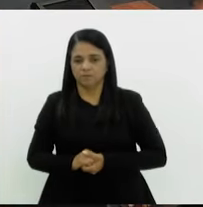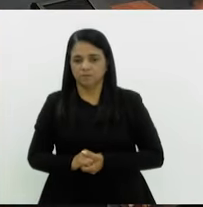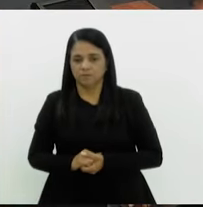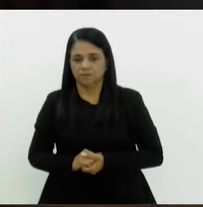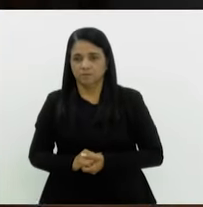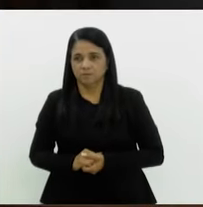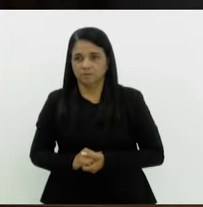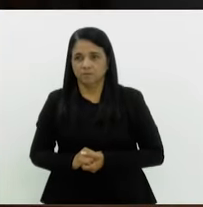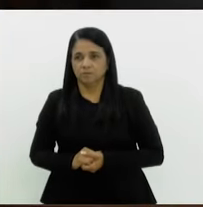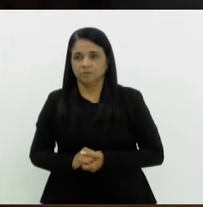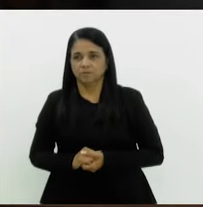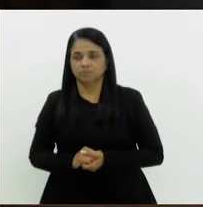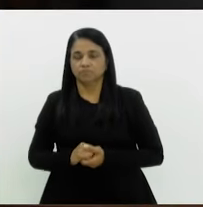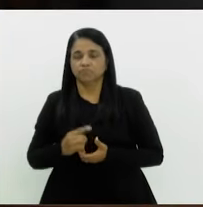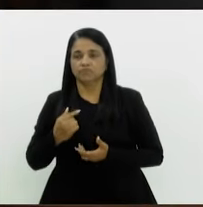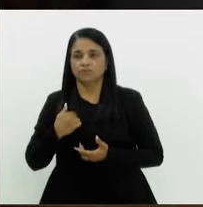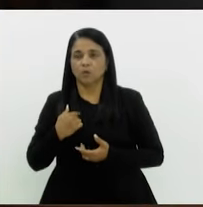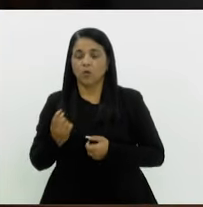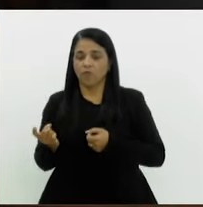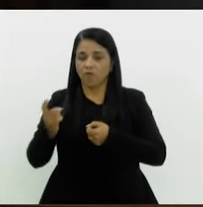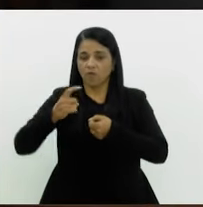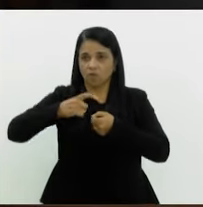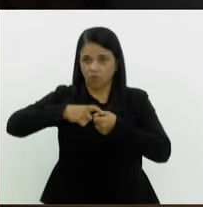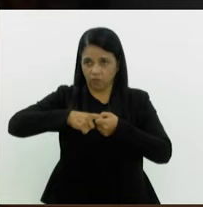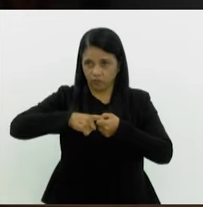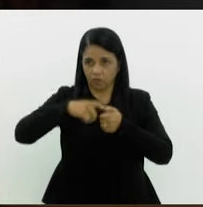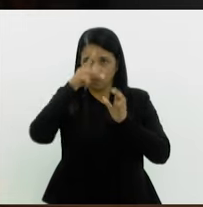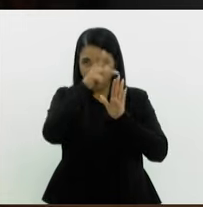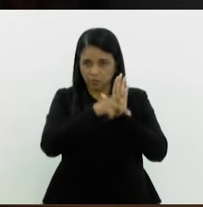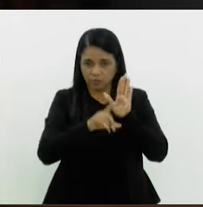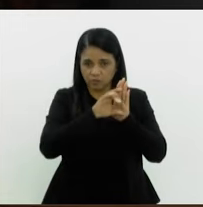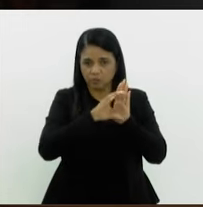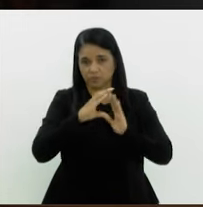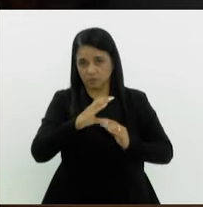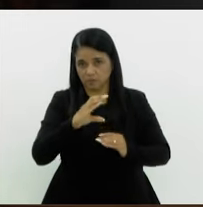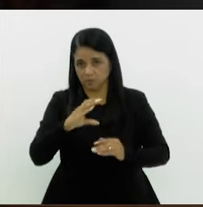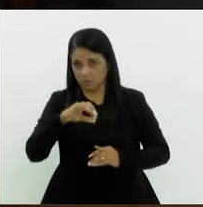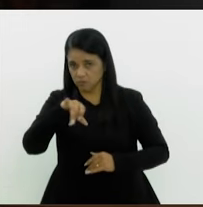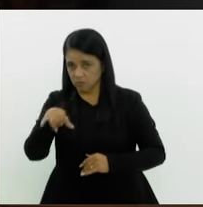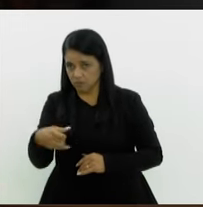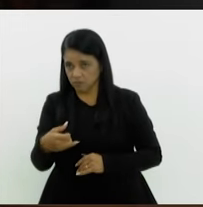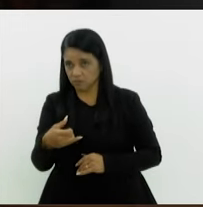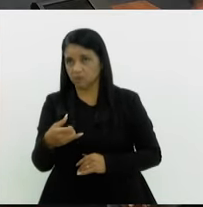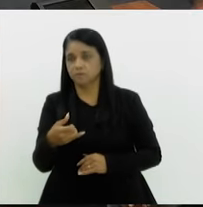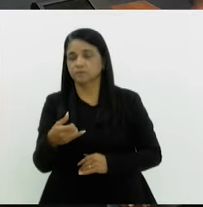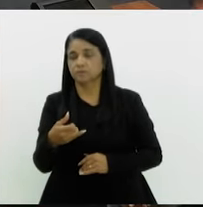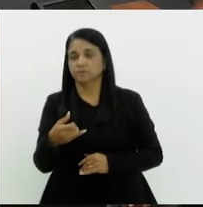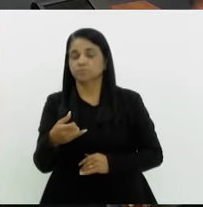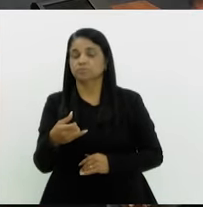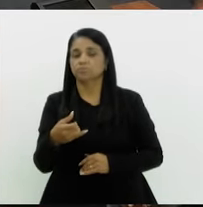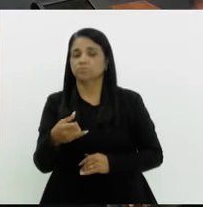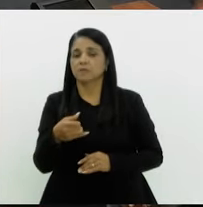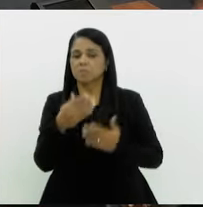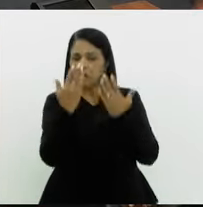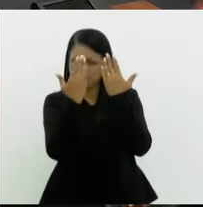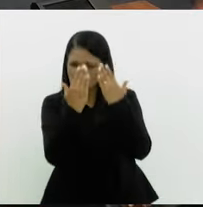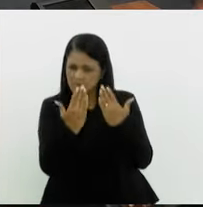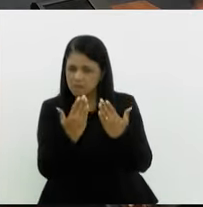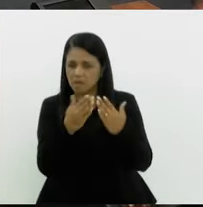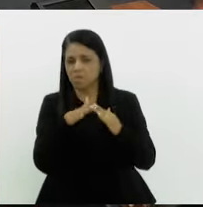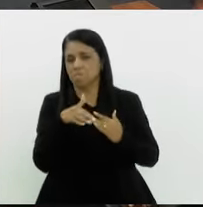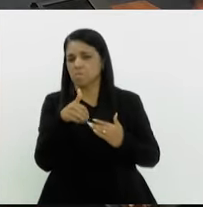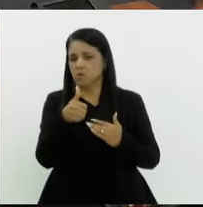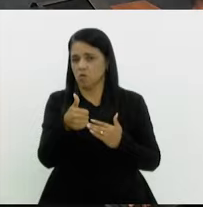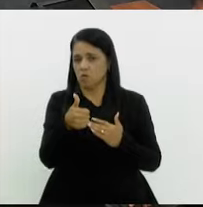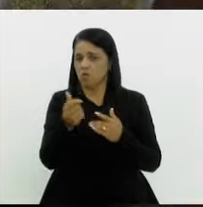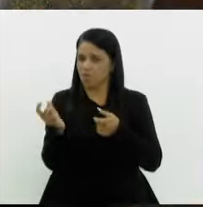Eu vou retornar, então, o projeto para a Comissão de Constituição e Justiça, para a gente analisar melhor e